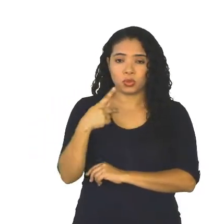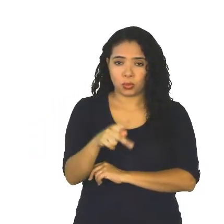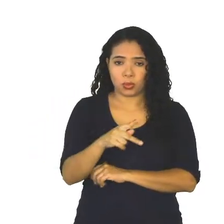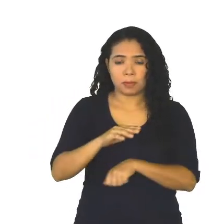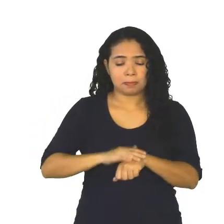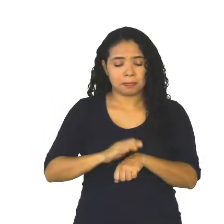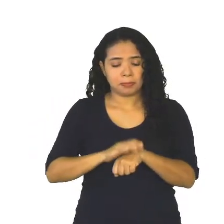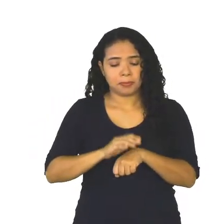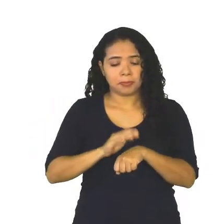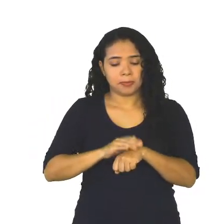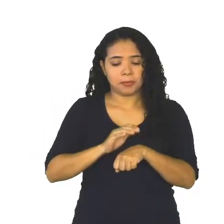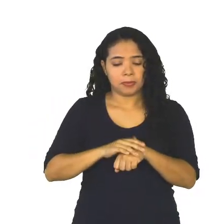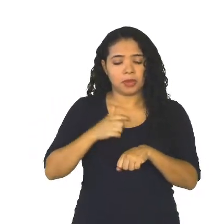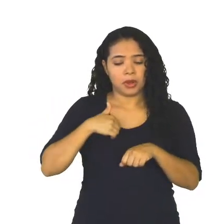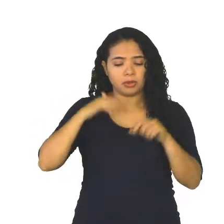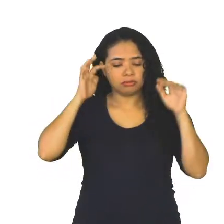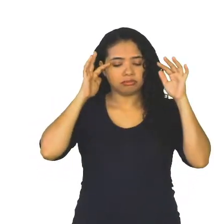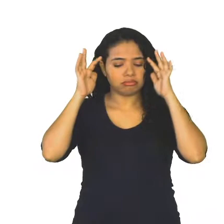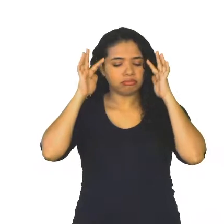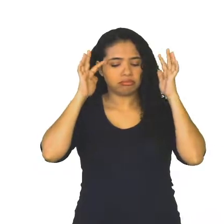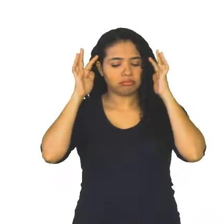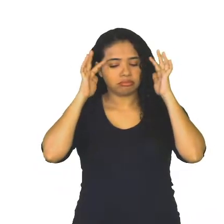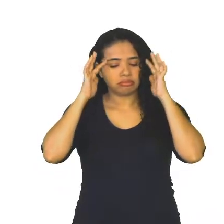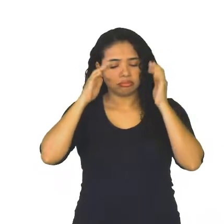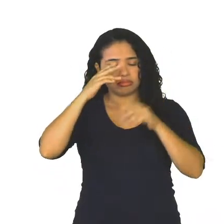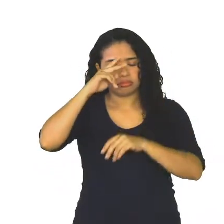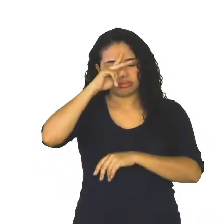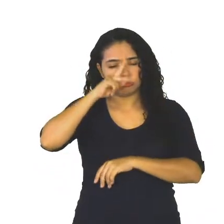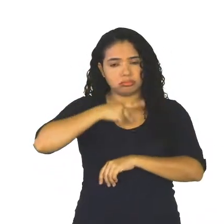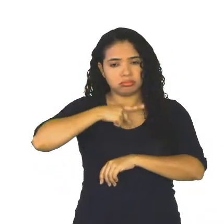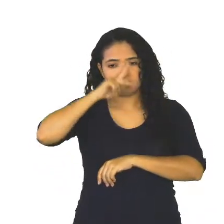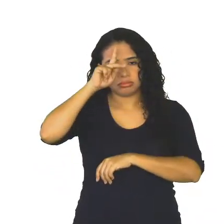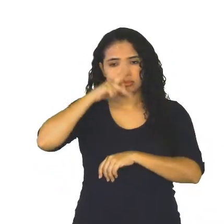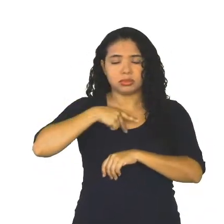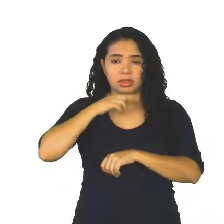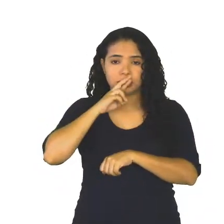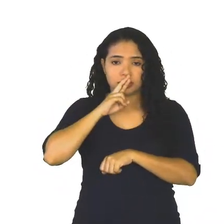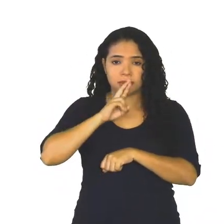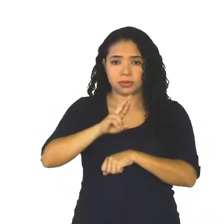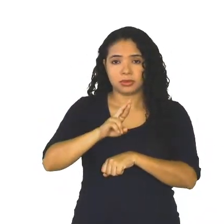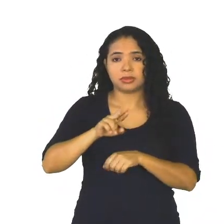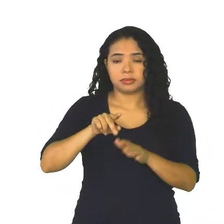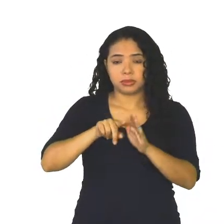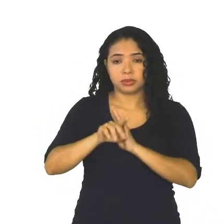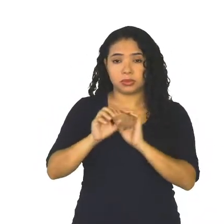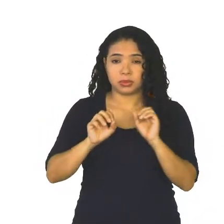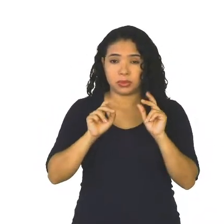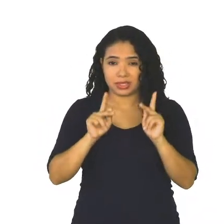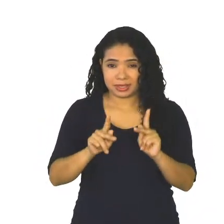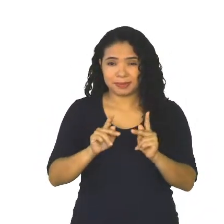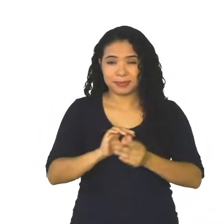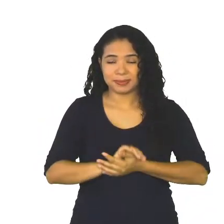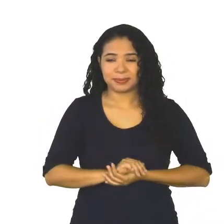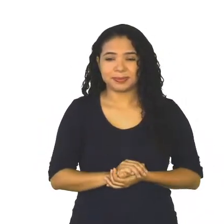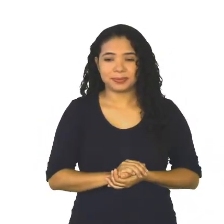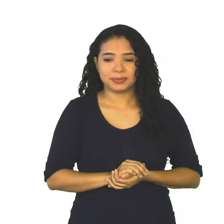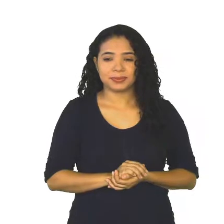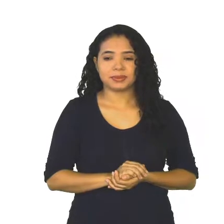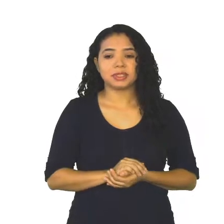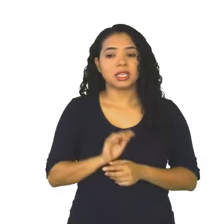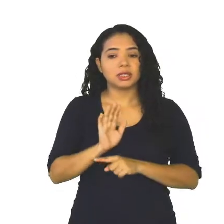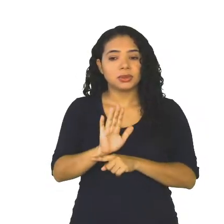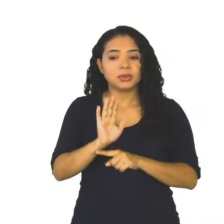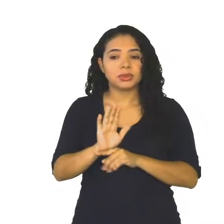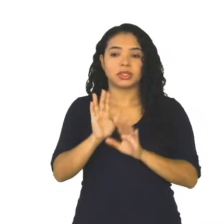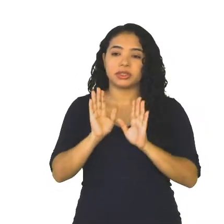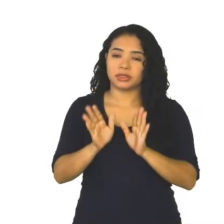responder baseado na imagem e nem lendo lá o texto, não. É uma coisa sua. E eu até ajudei